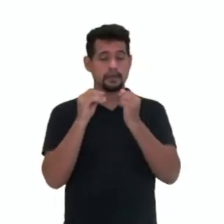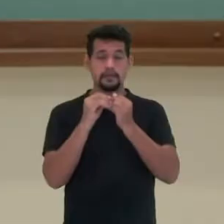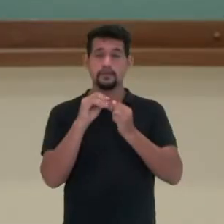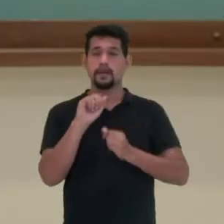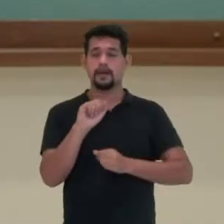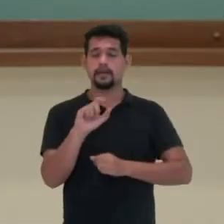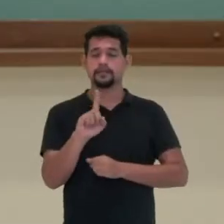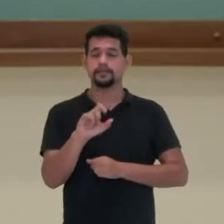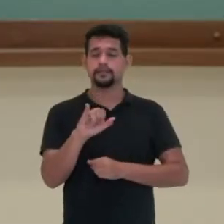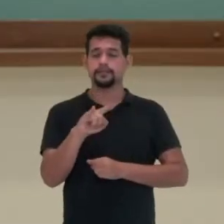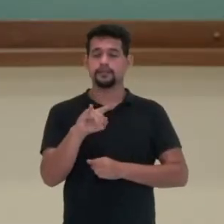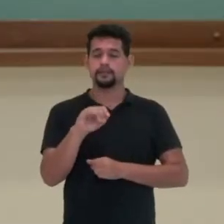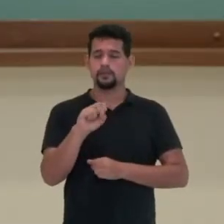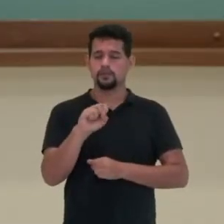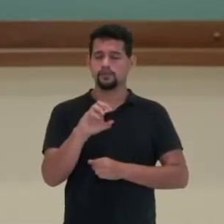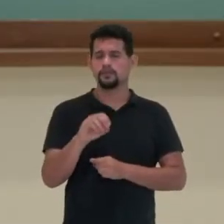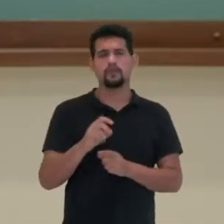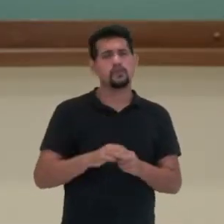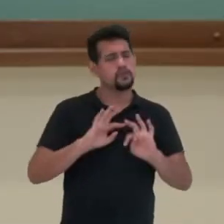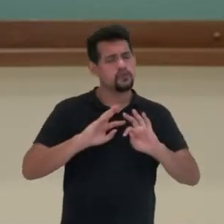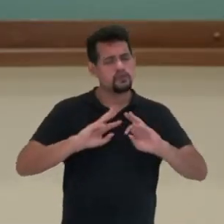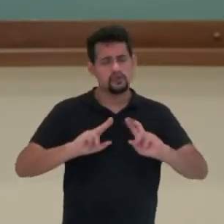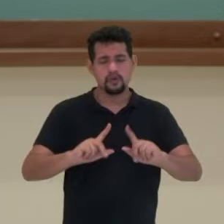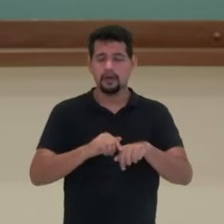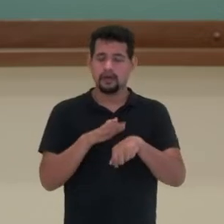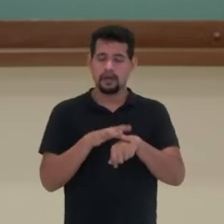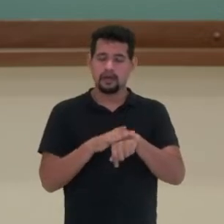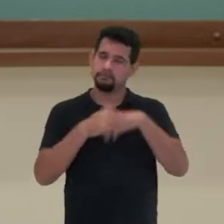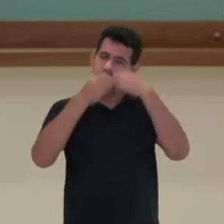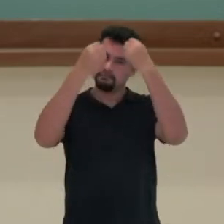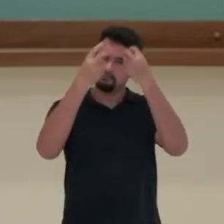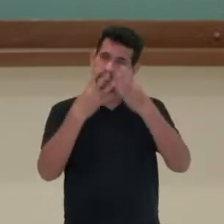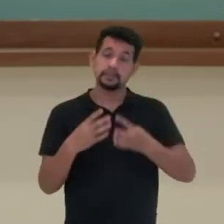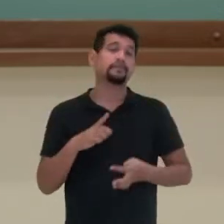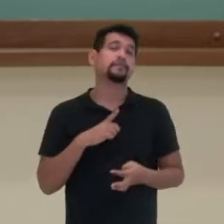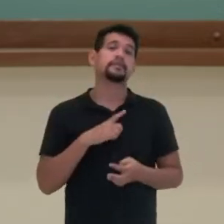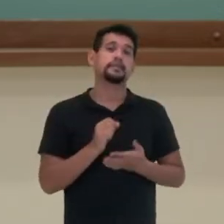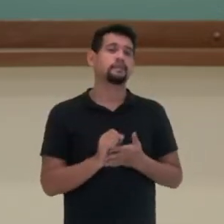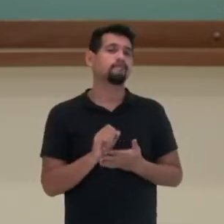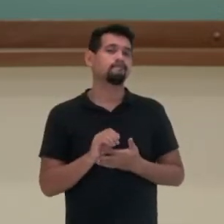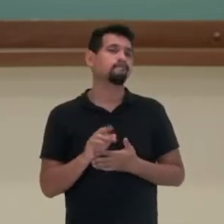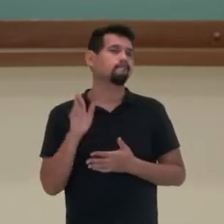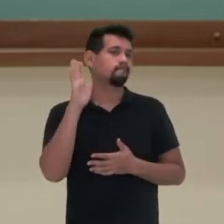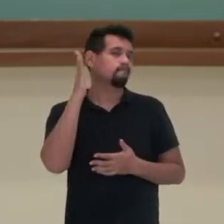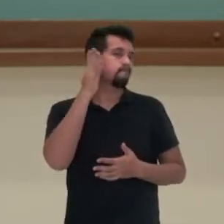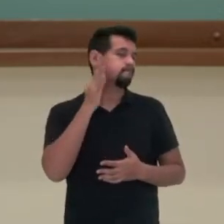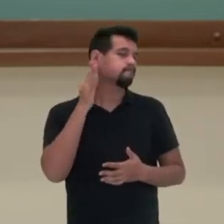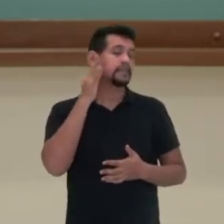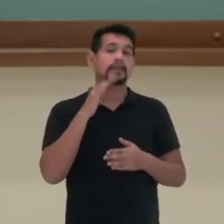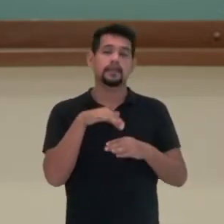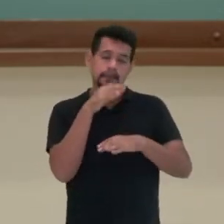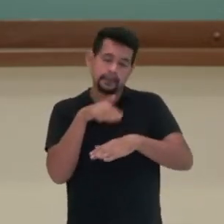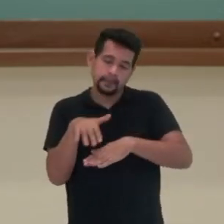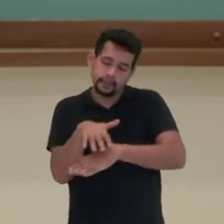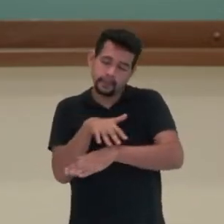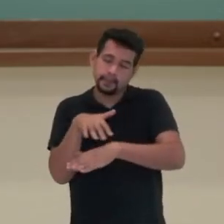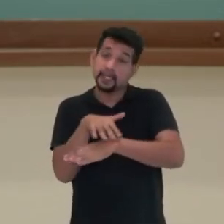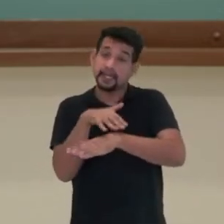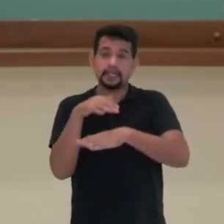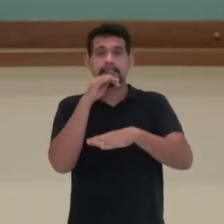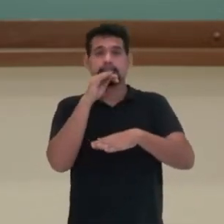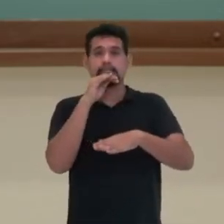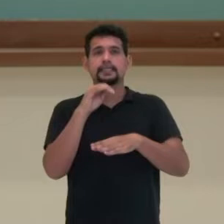todas as doenças, as infecções que eu falar, ele vai atingir essa região, né? Se eu falar epiderme, é a camada mais superior.